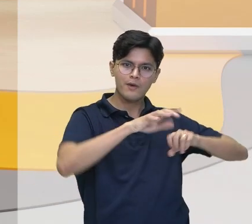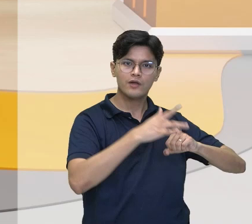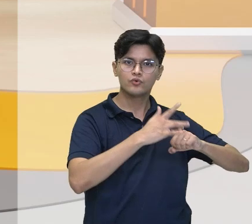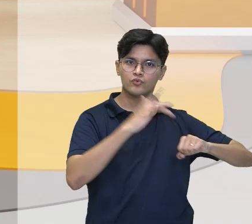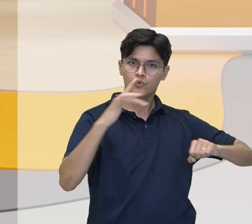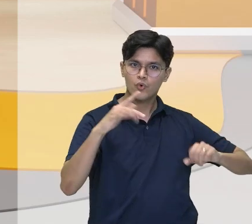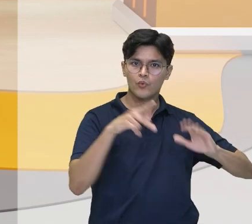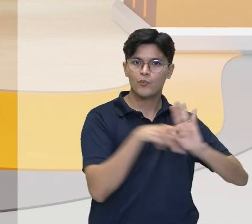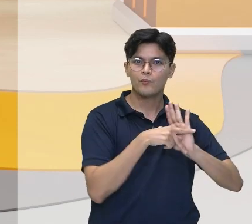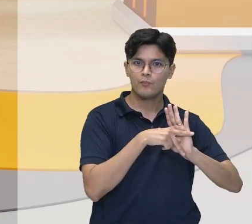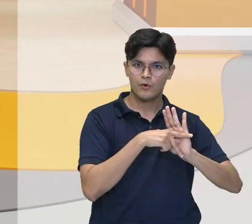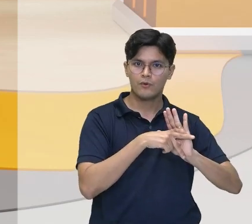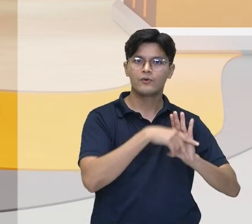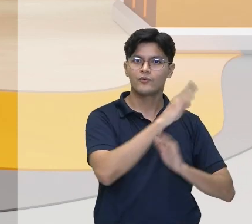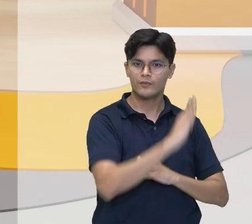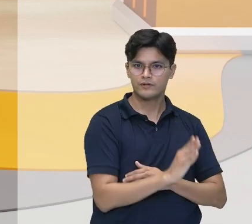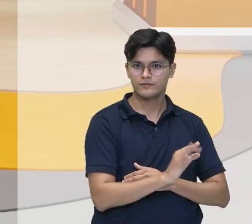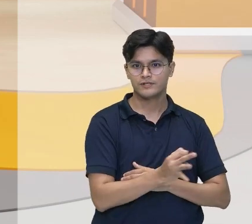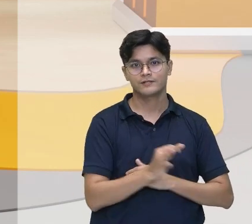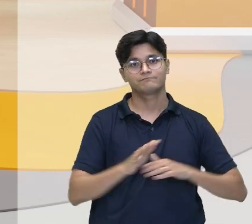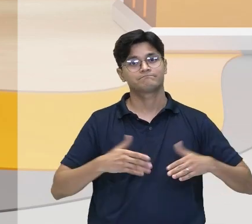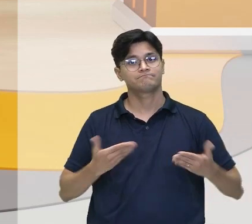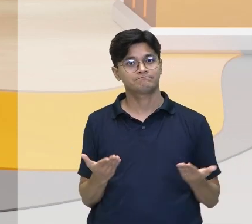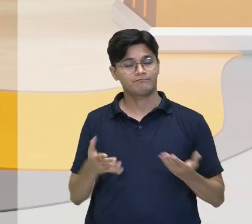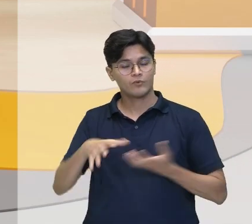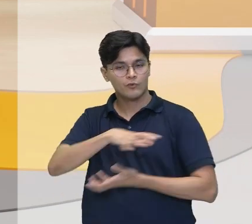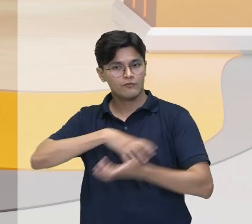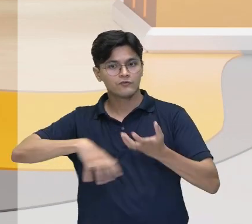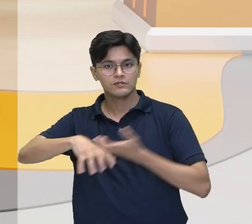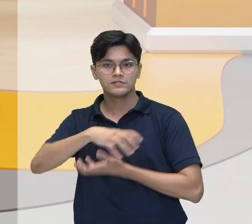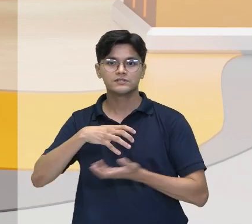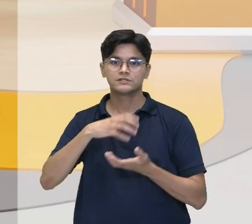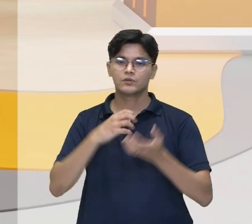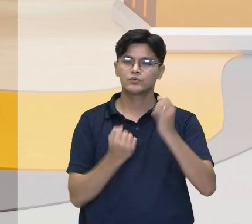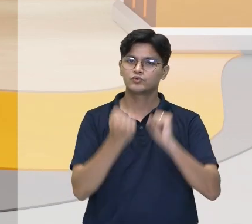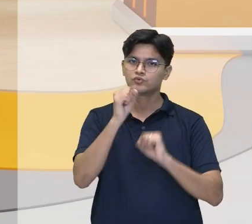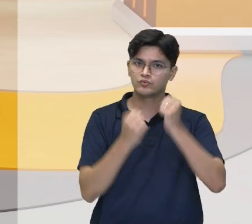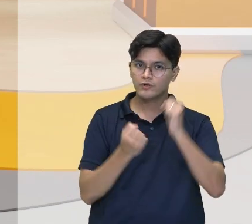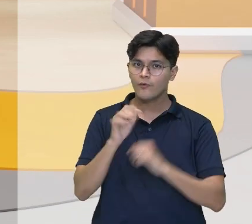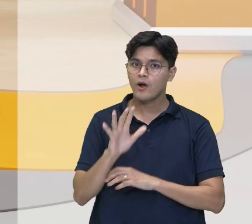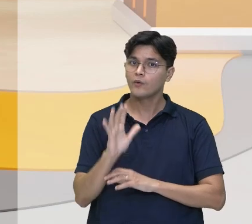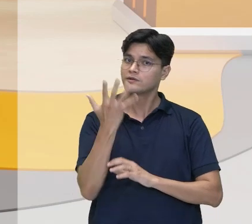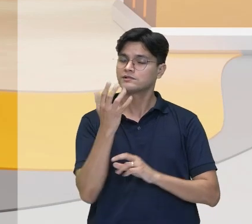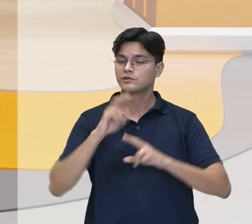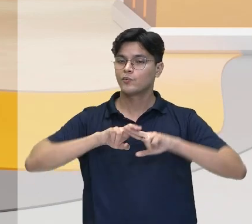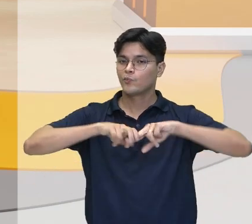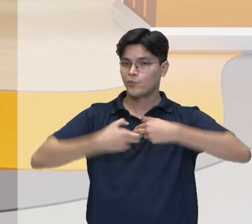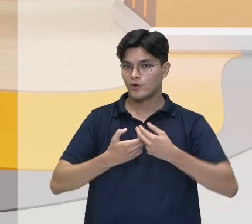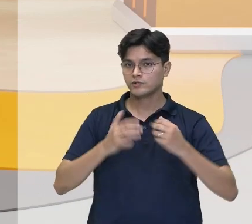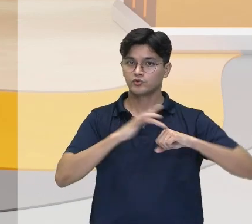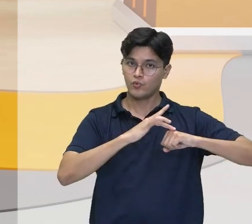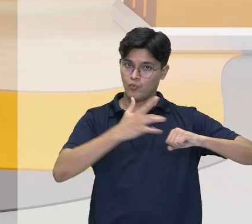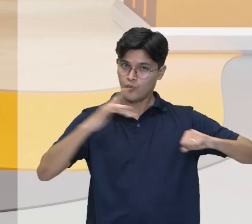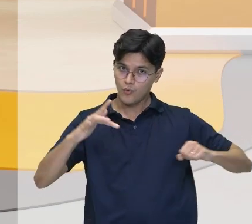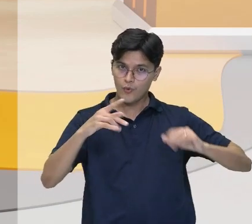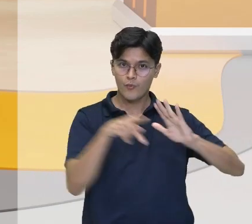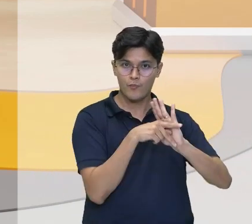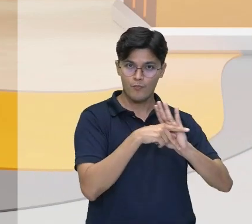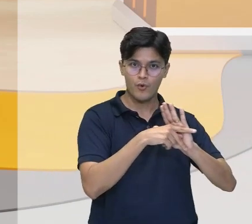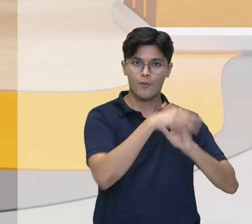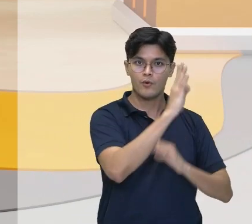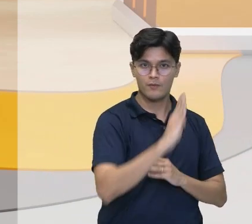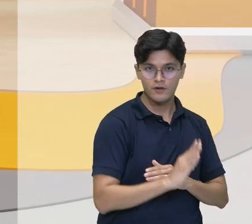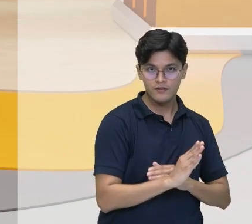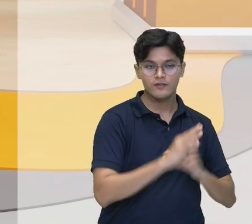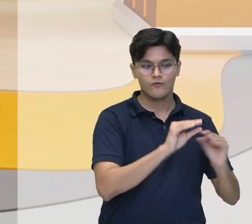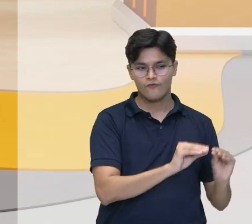né? Então, toda essa revolução industrial que a gente teve só foi possível porque o ouro que saiu aqui do Brasil, passou por